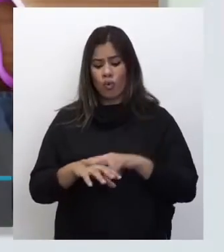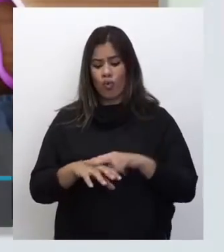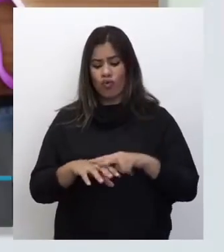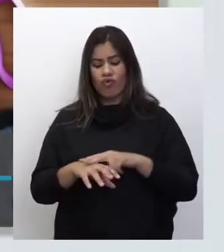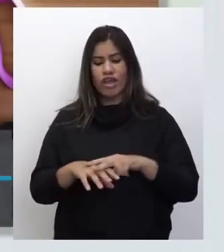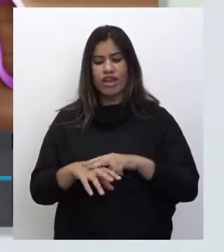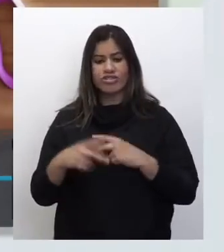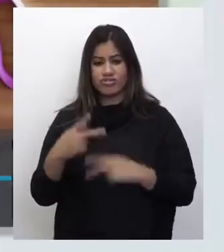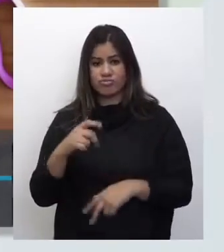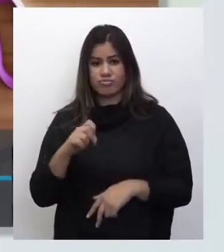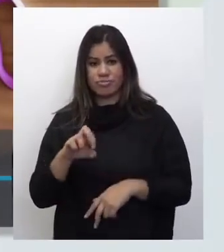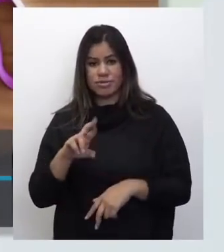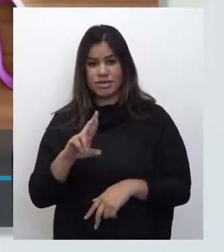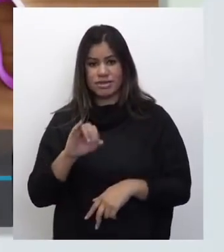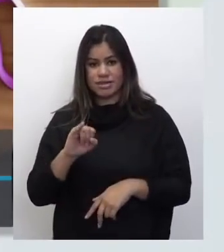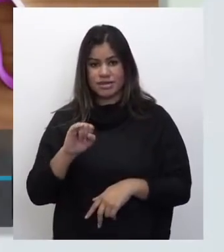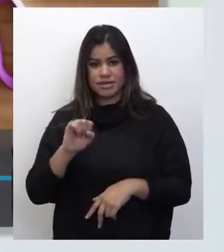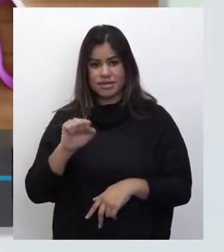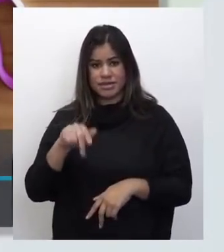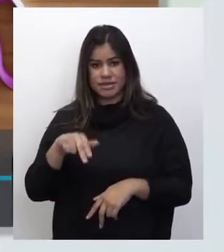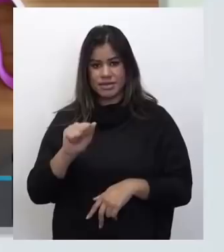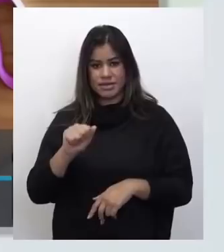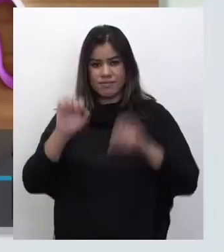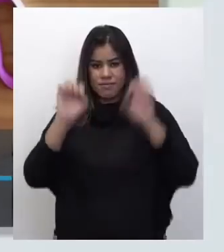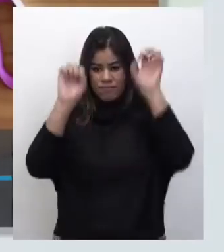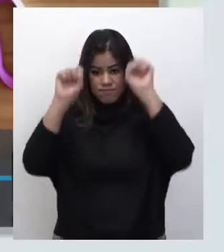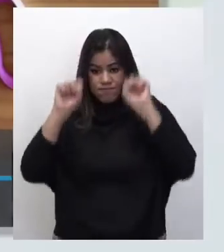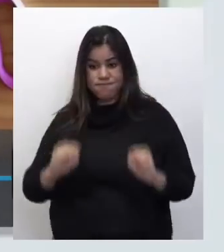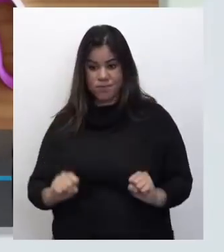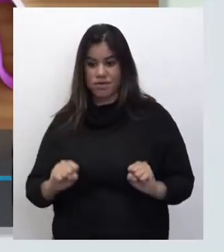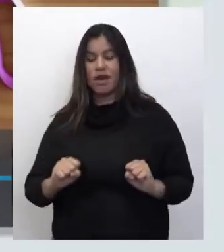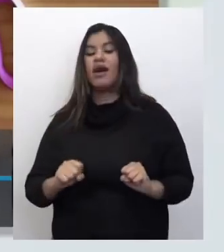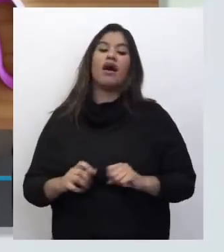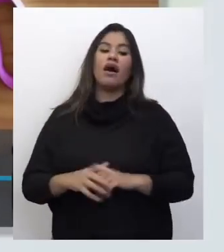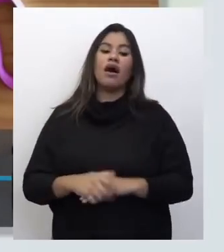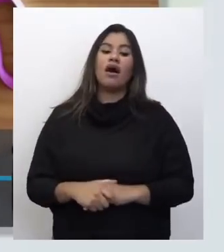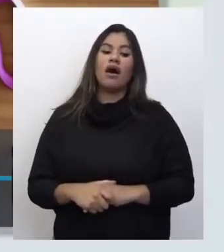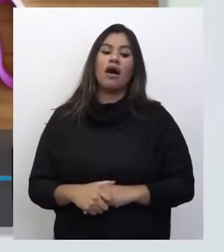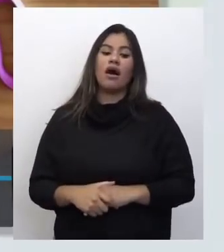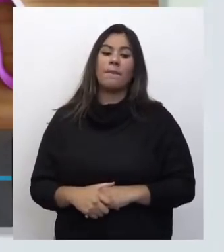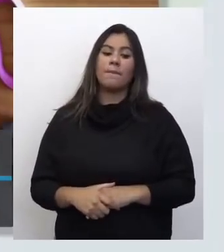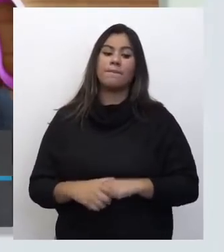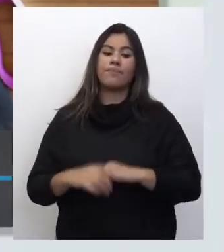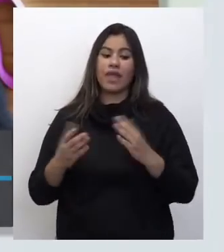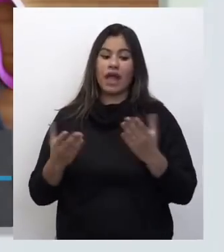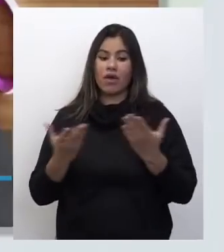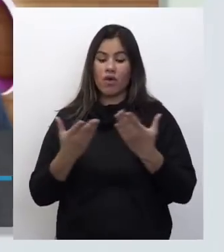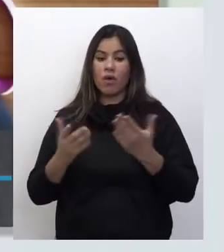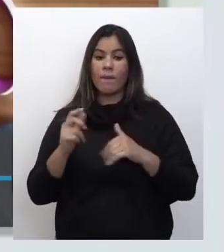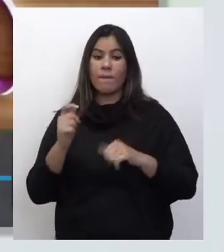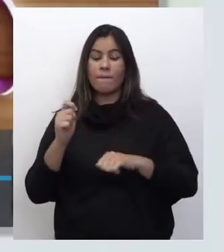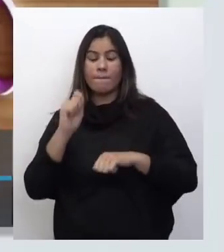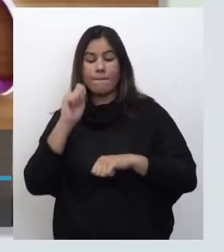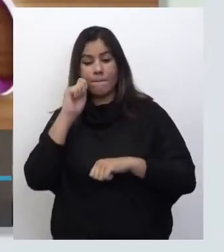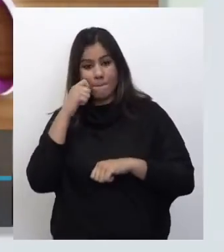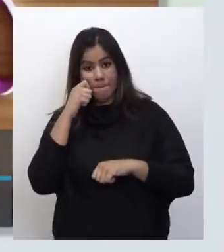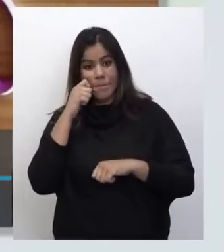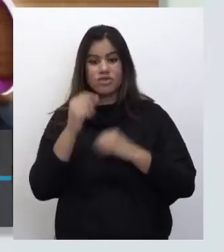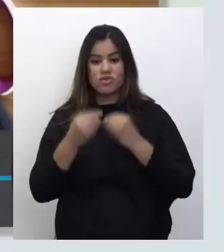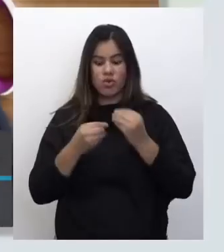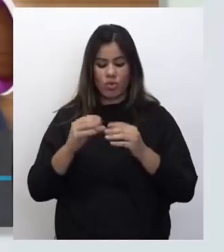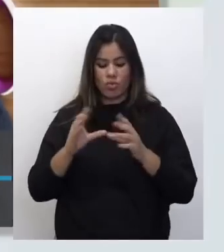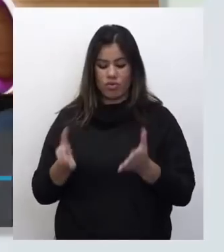preto, primeira coisa que eu vou fazer, eu vou dobrar a vista da minha janela. Até tinha feito um teste aqui antes, né? Mas eu vou